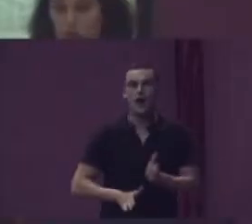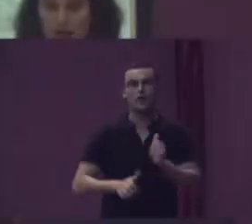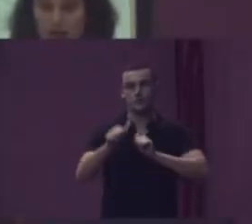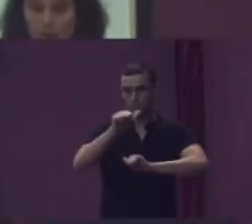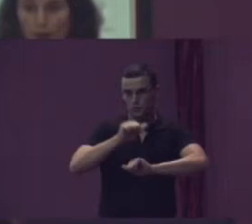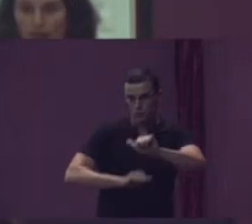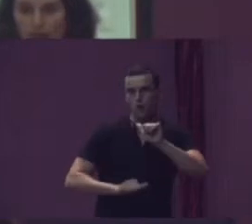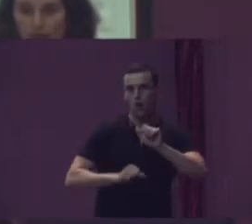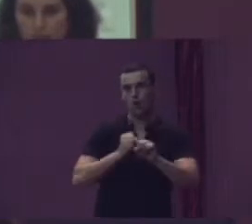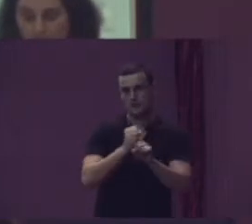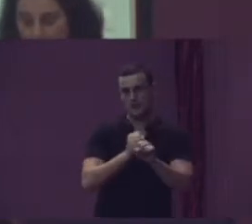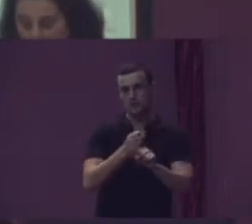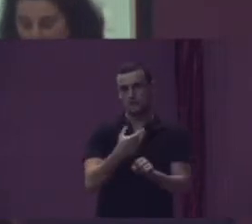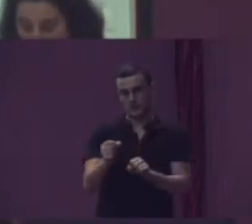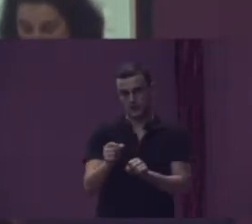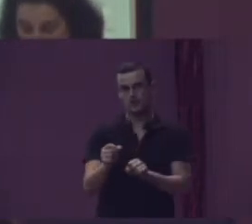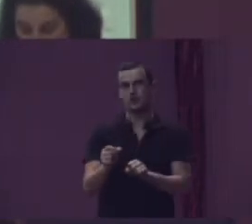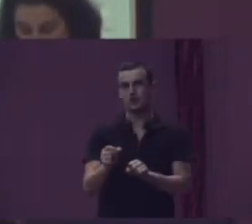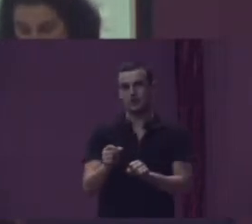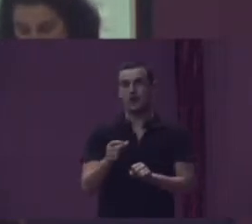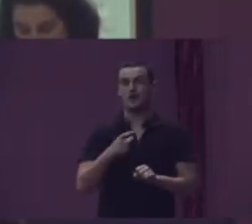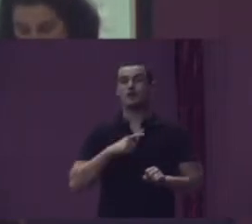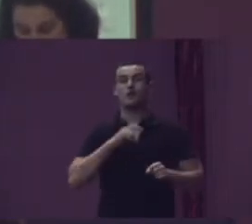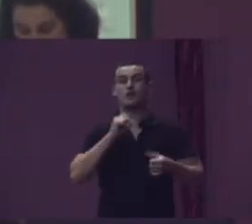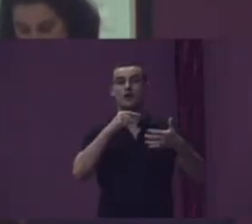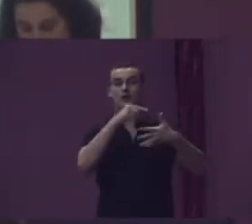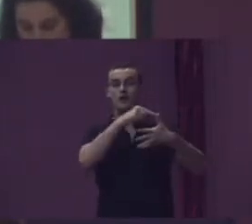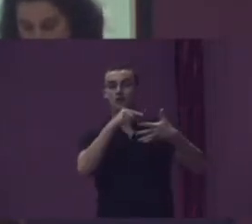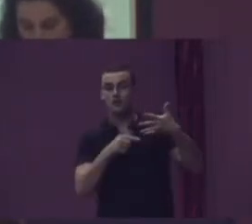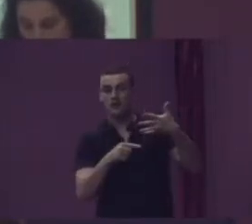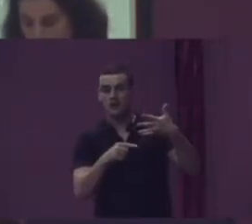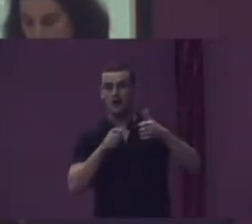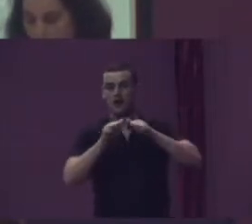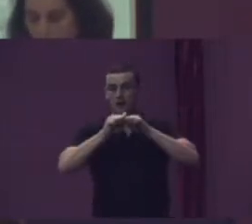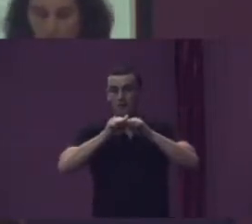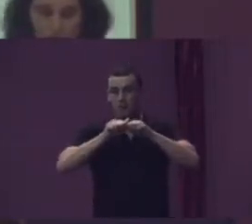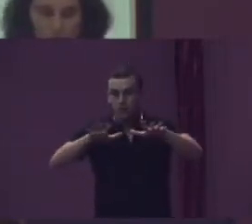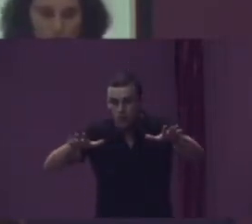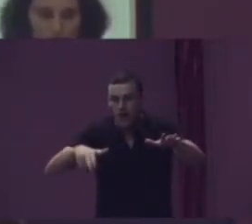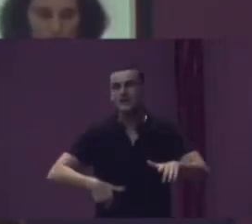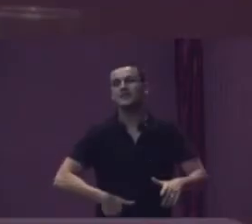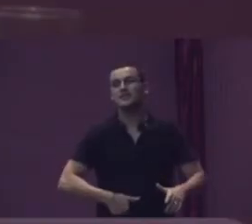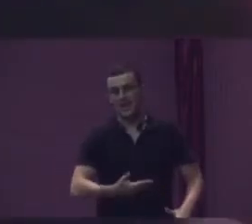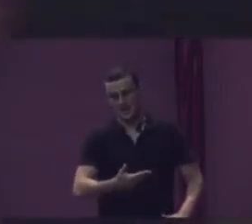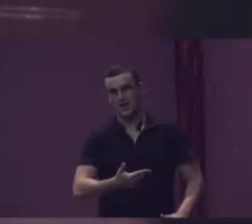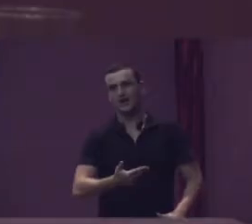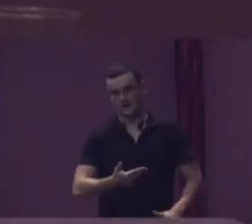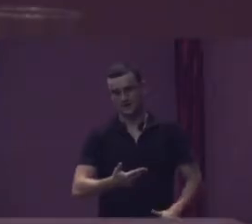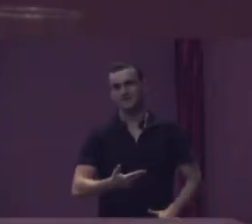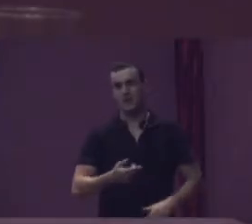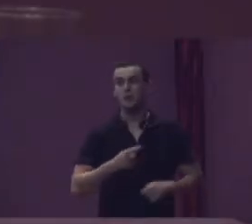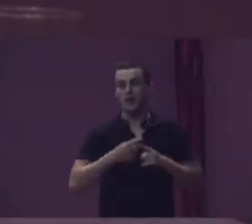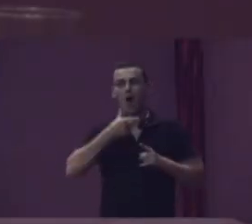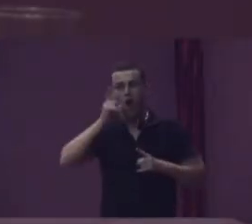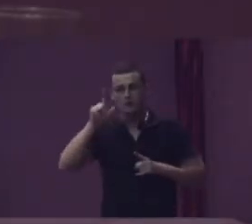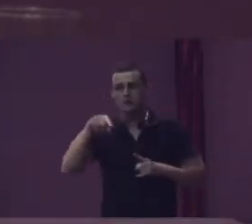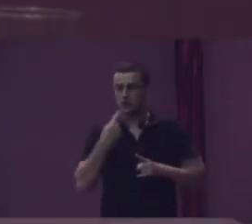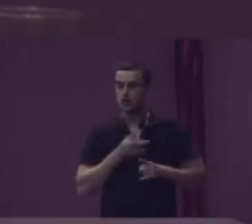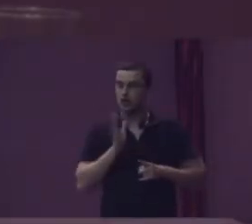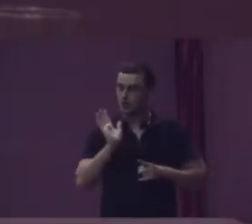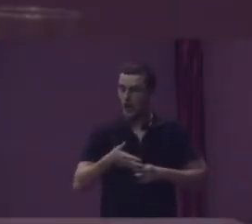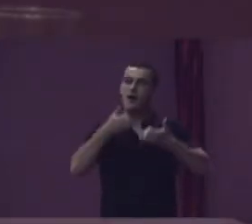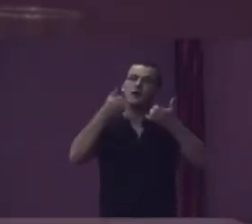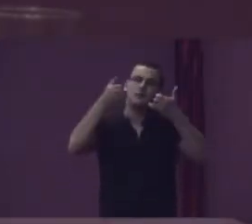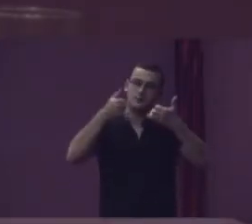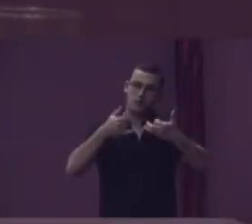dos aspectos mais proeminentes é a difusão da cirurgia cesariana. Lembrando que, como a gente disse ontem, ele é um